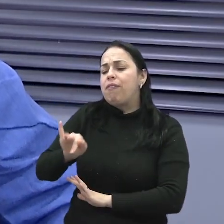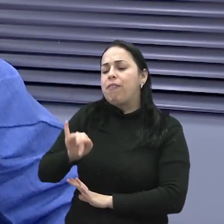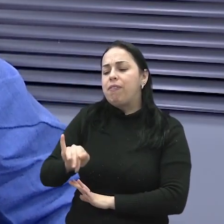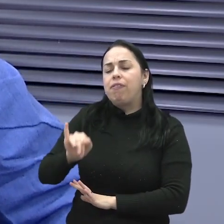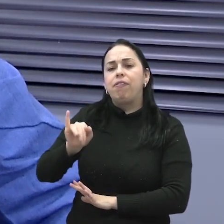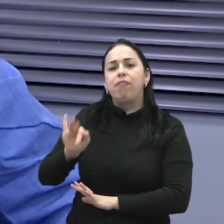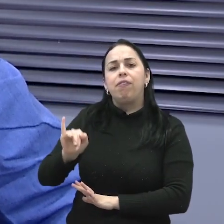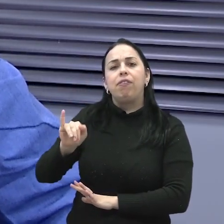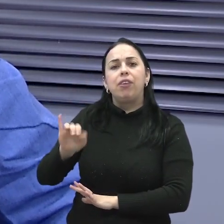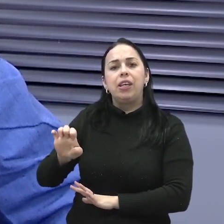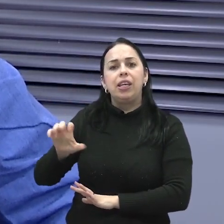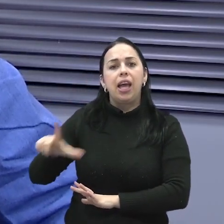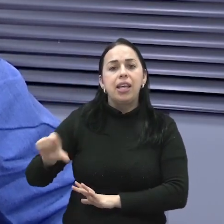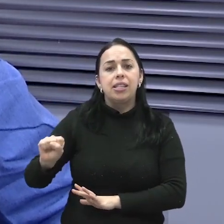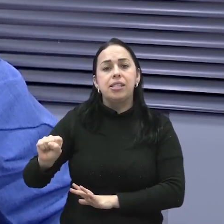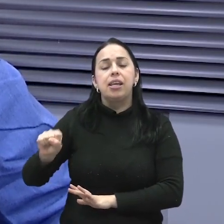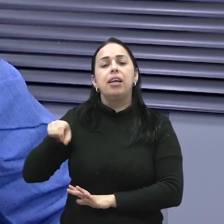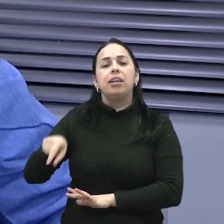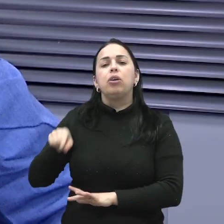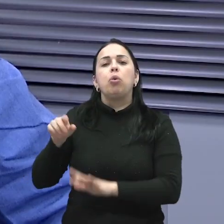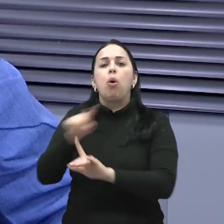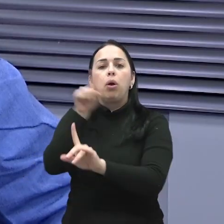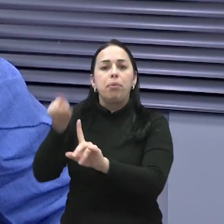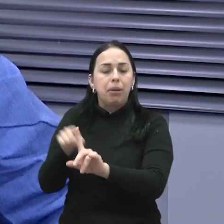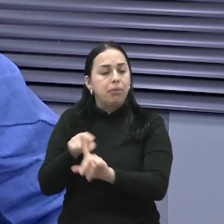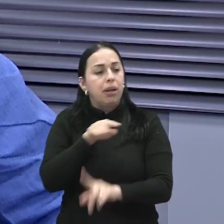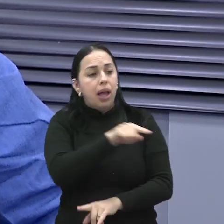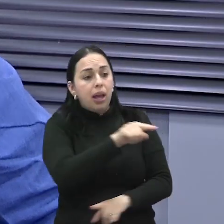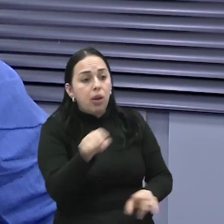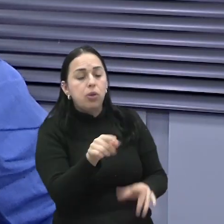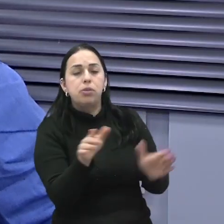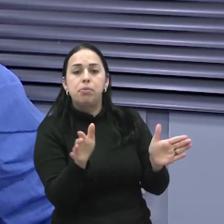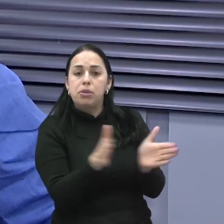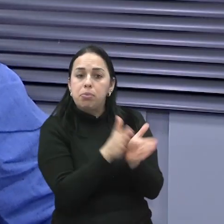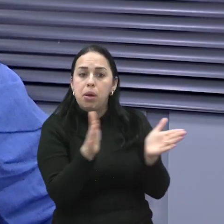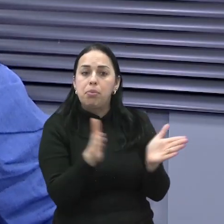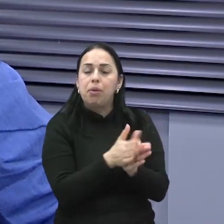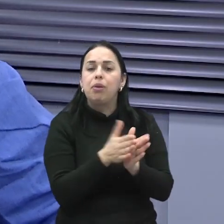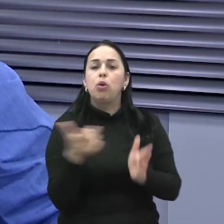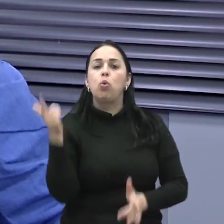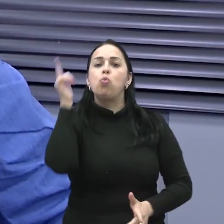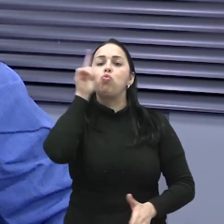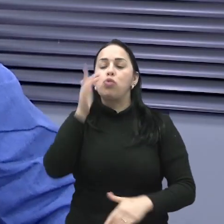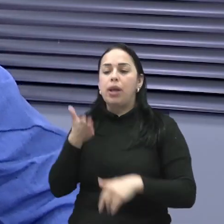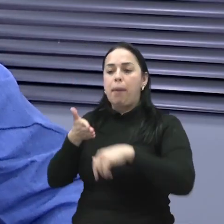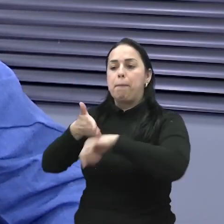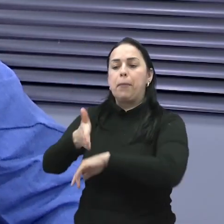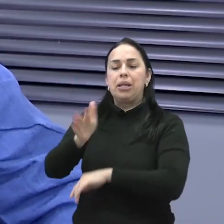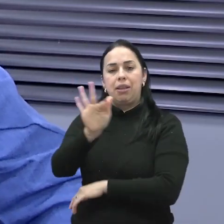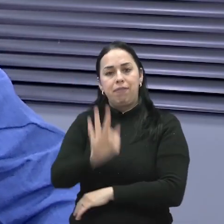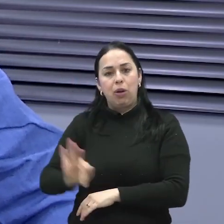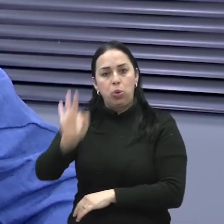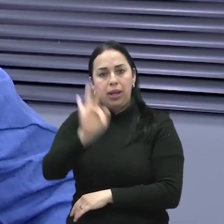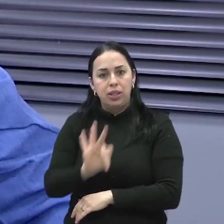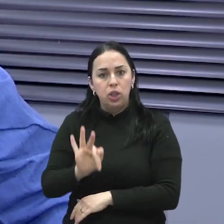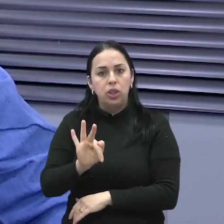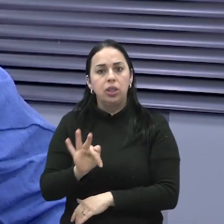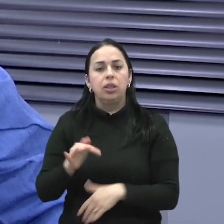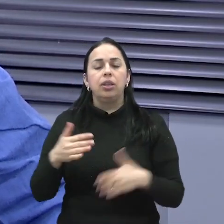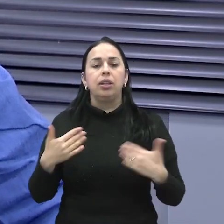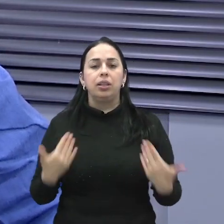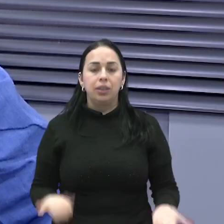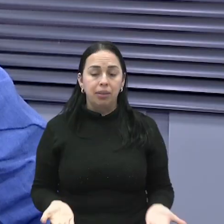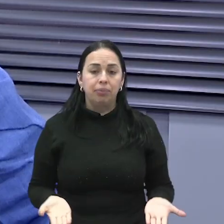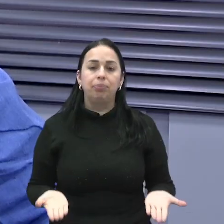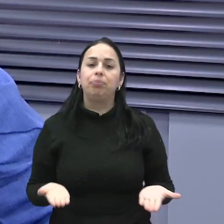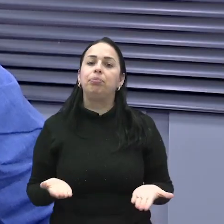FIES? Tentar inserir, essa população, esses estudantes mais carentes, que não têm condição, de entrar em uma graduação. Ou